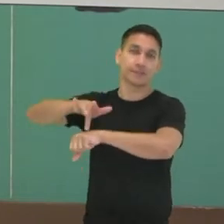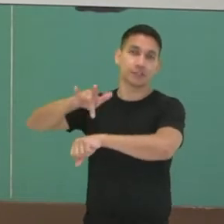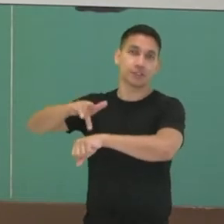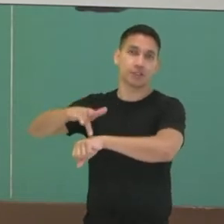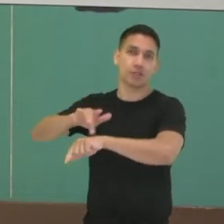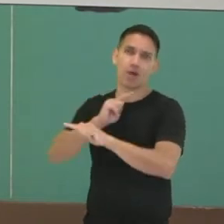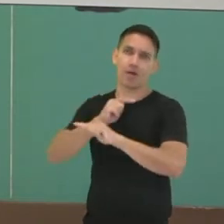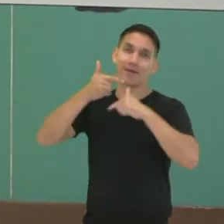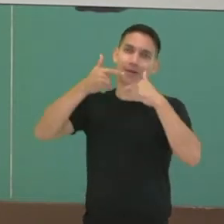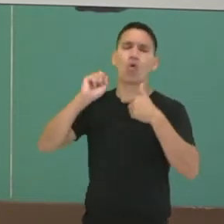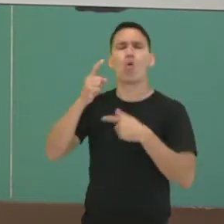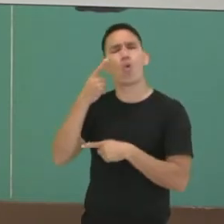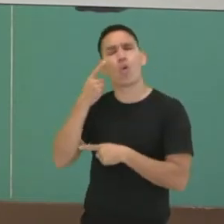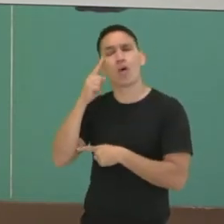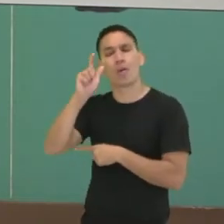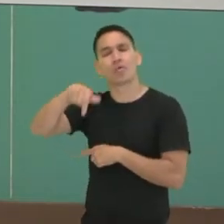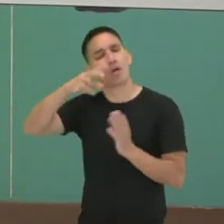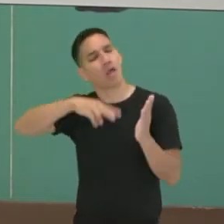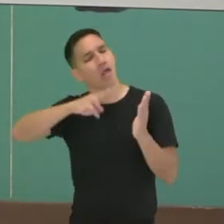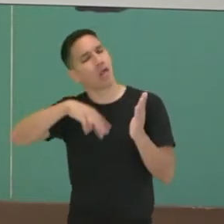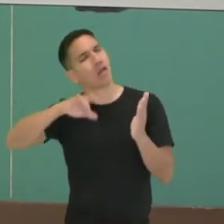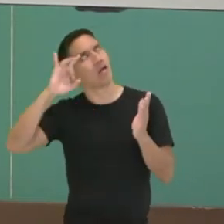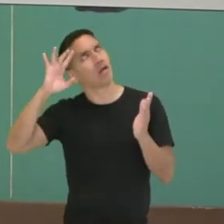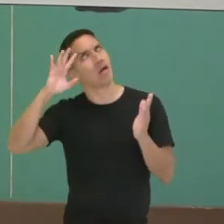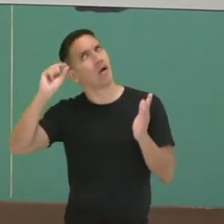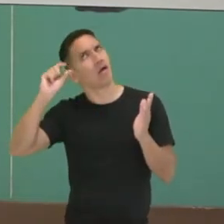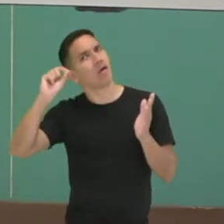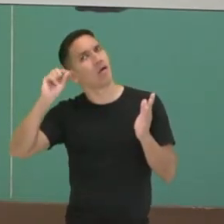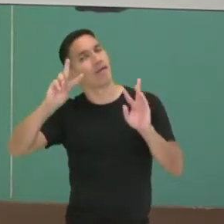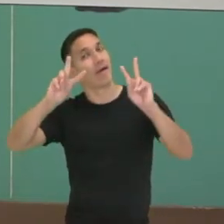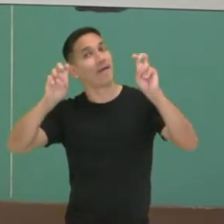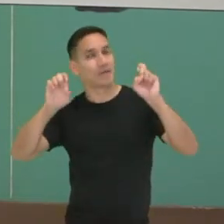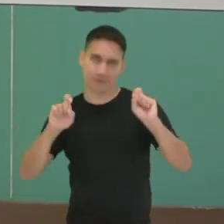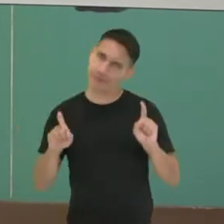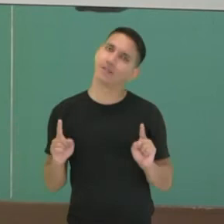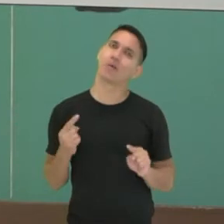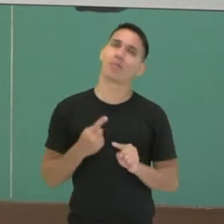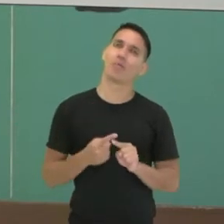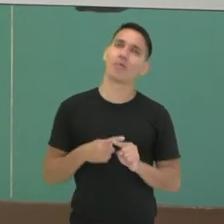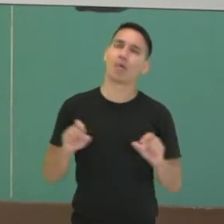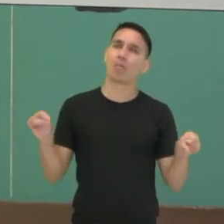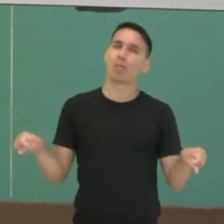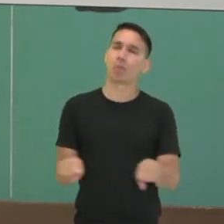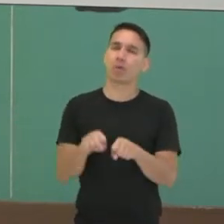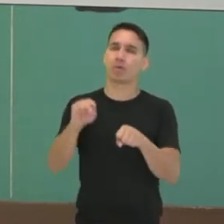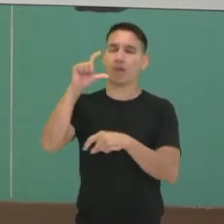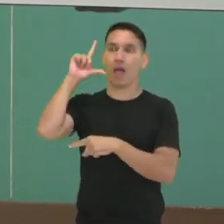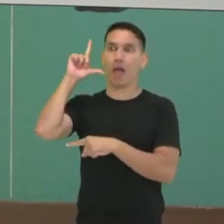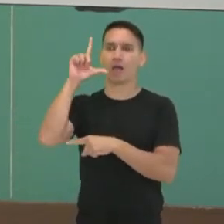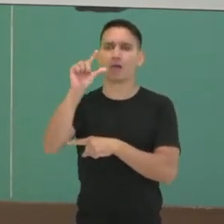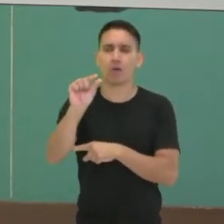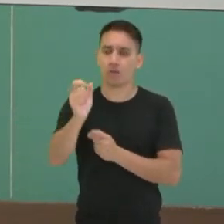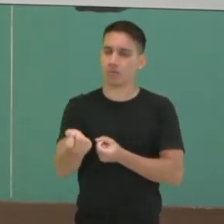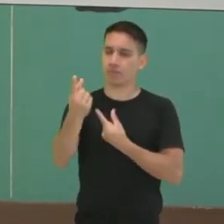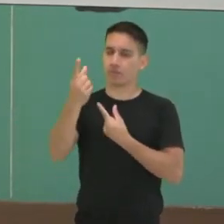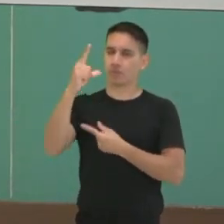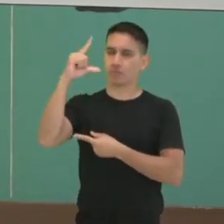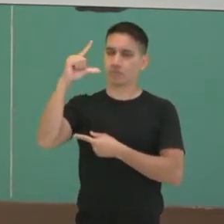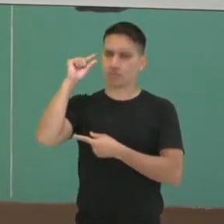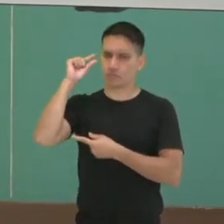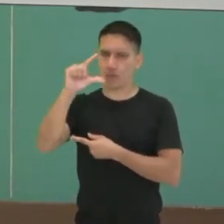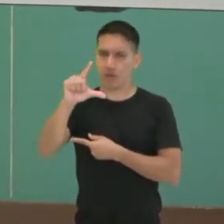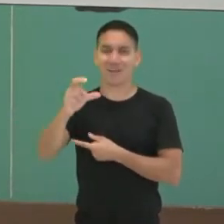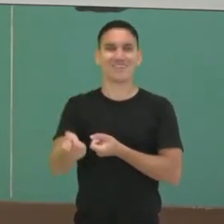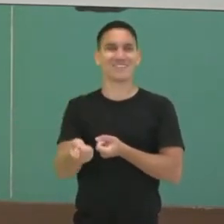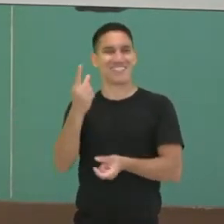que o leitor comece a refletir de certa forma, porque houve uma ruptura de expectativa, né? Geralmente a gente ouve falar em